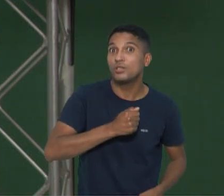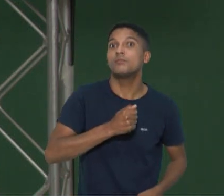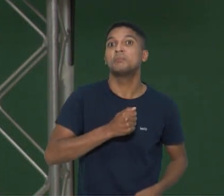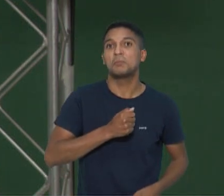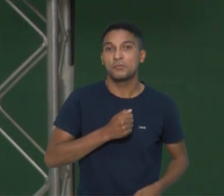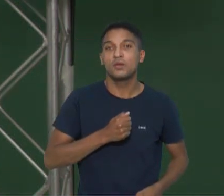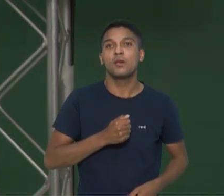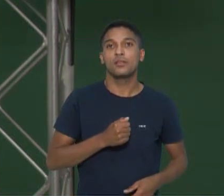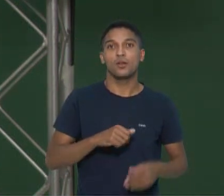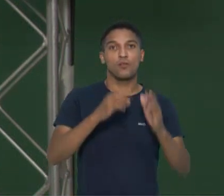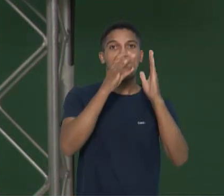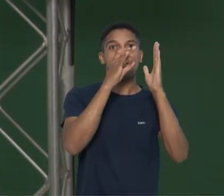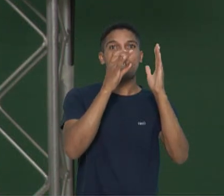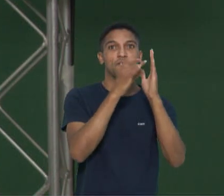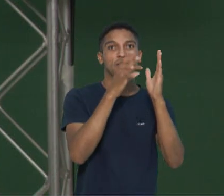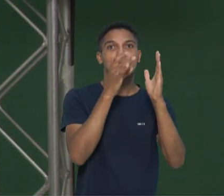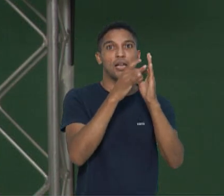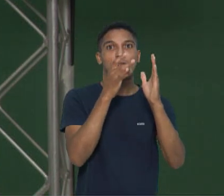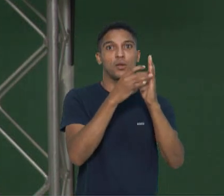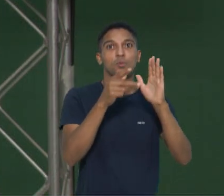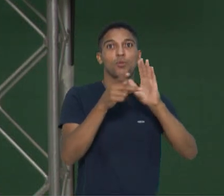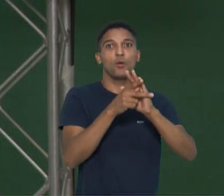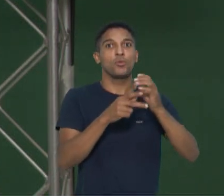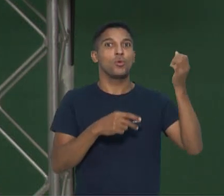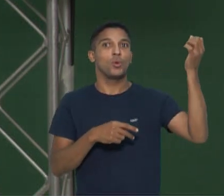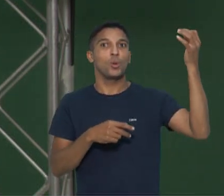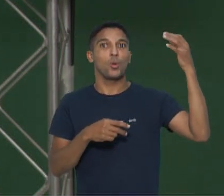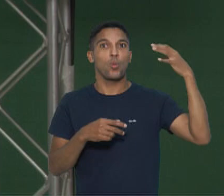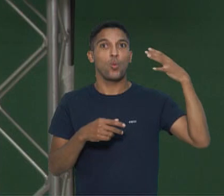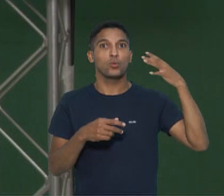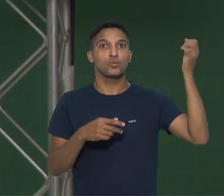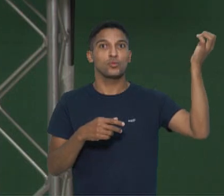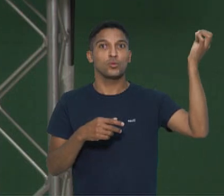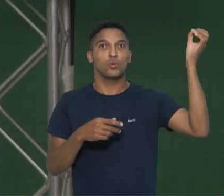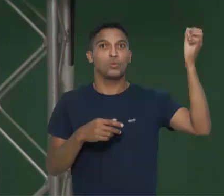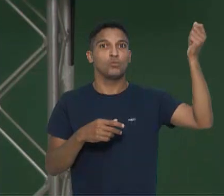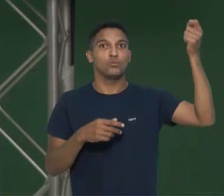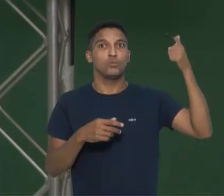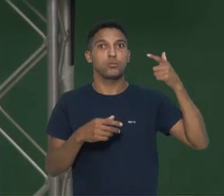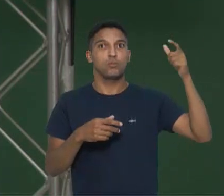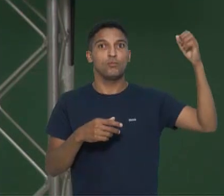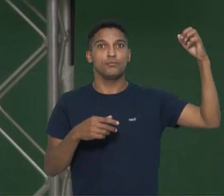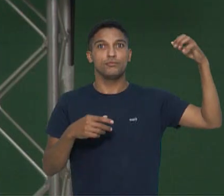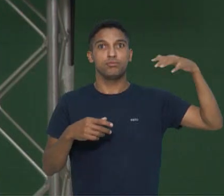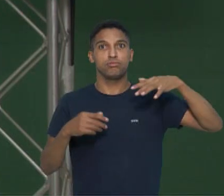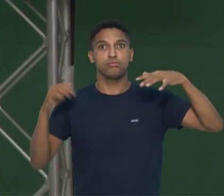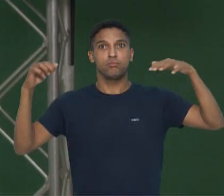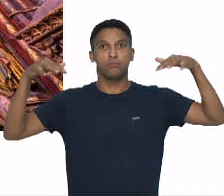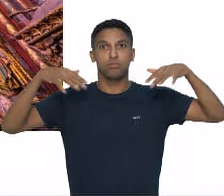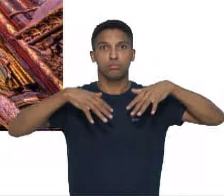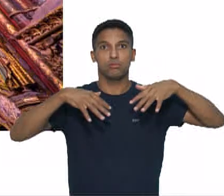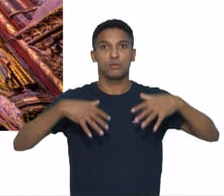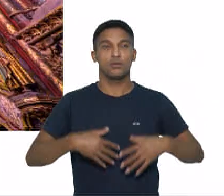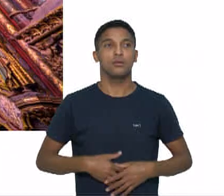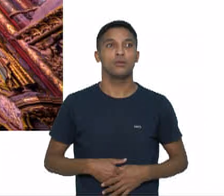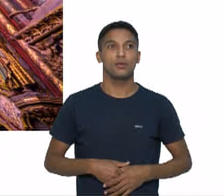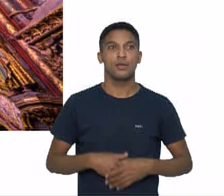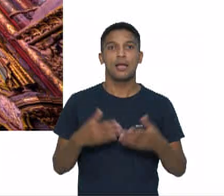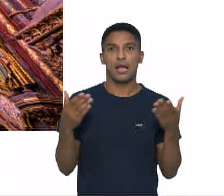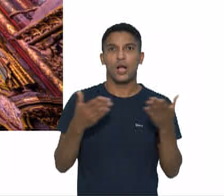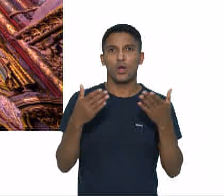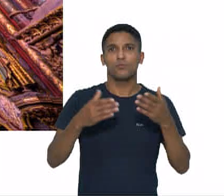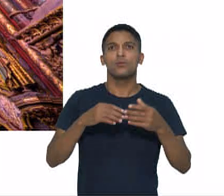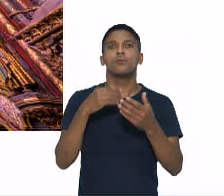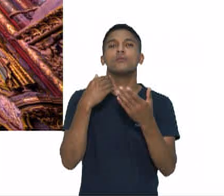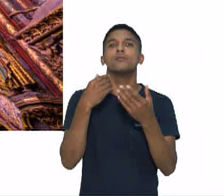esses vitrais servem para iluminar, ok? Vamos seguir em frente. Olha só, vitrais. Vamos falar um pouquinho então